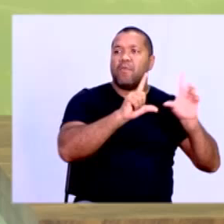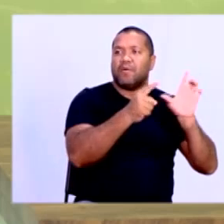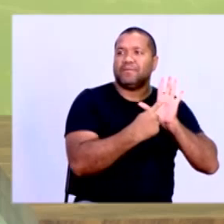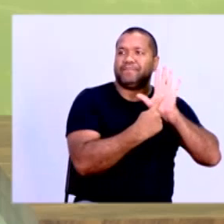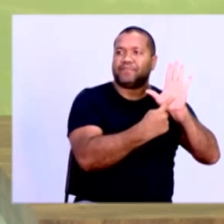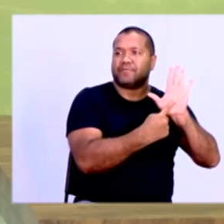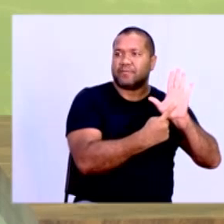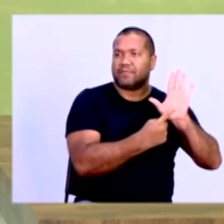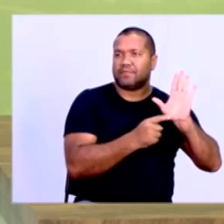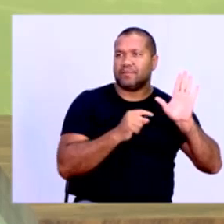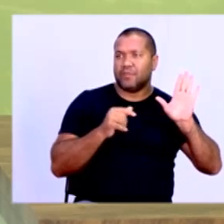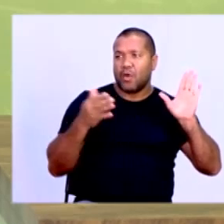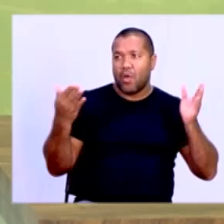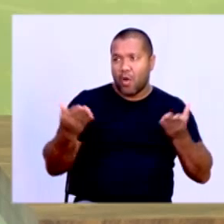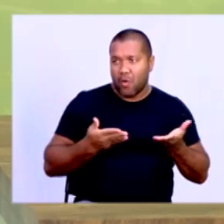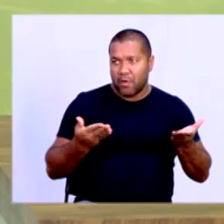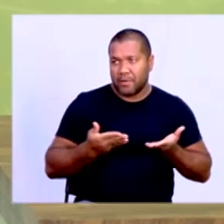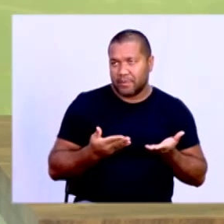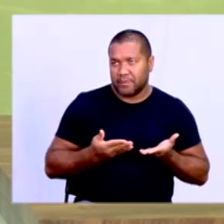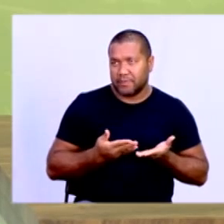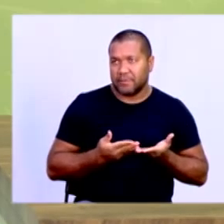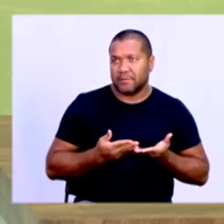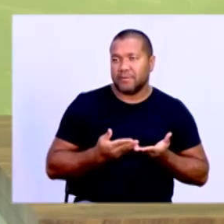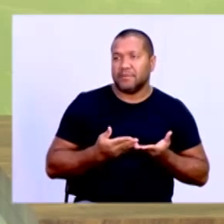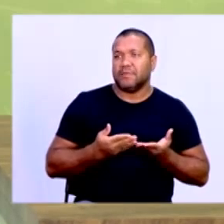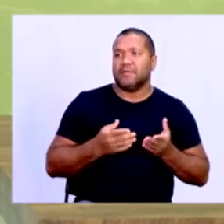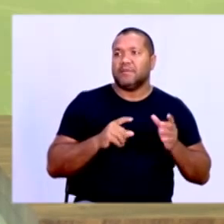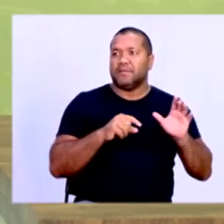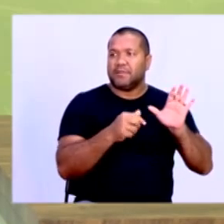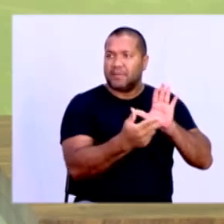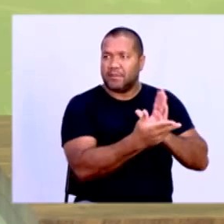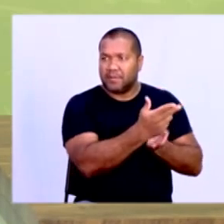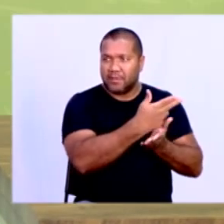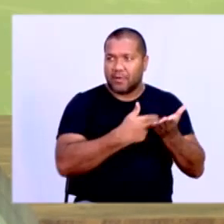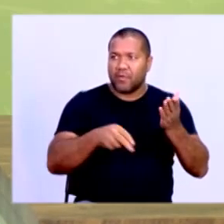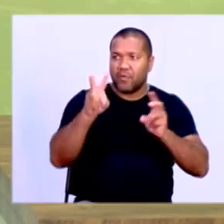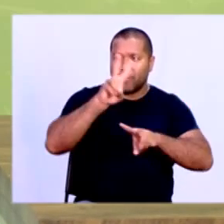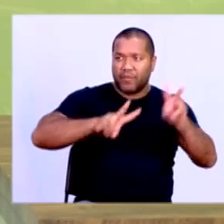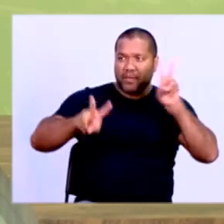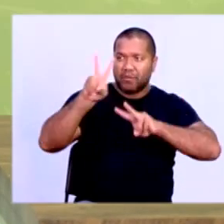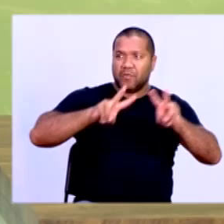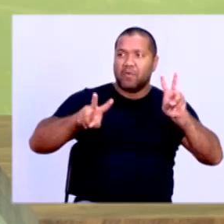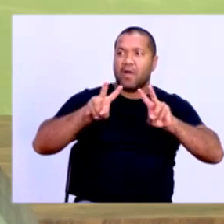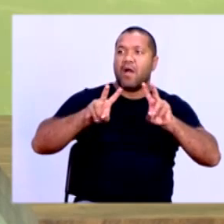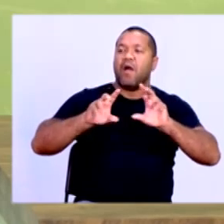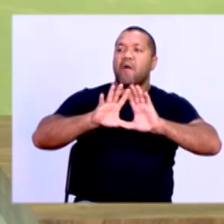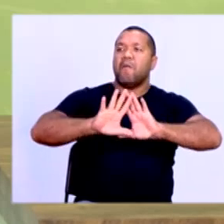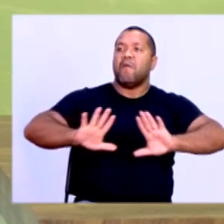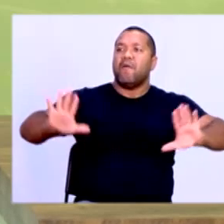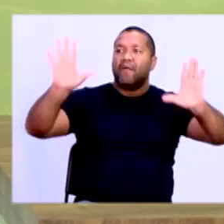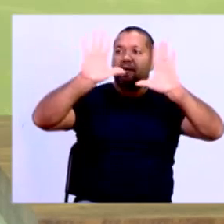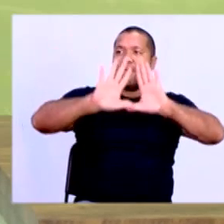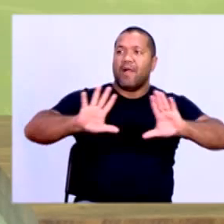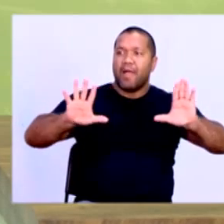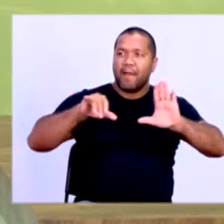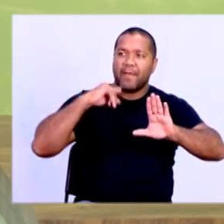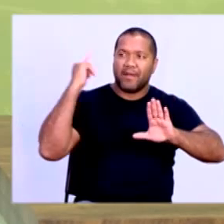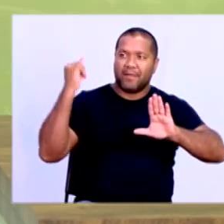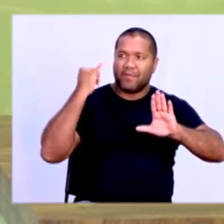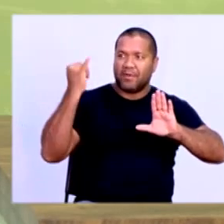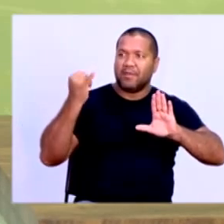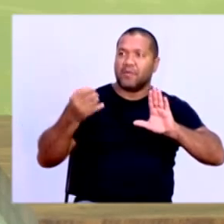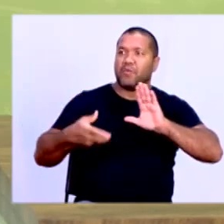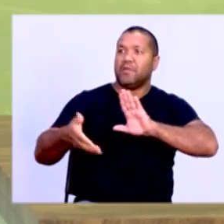Tem muito, hoje, a interface, o visual, está tão importante quanto